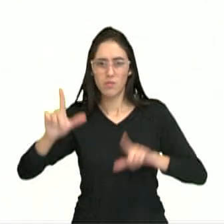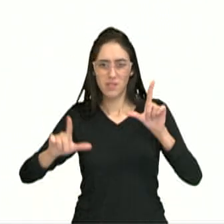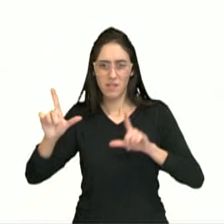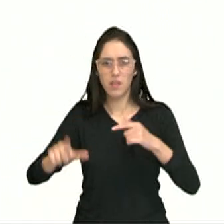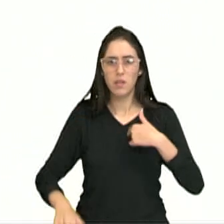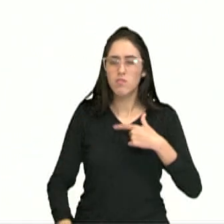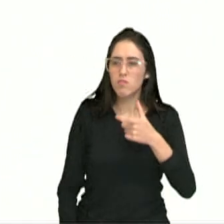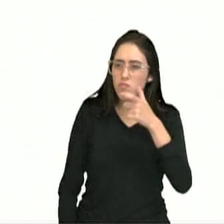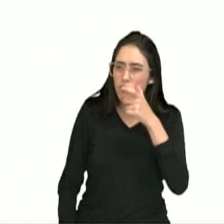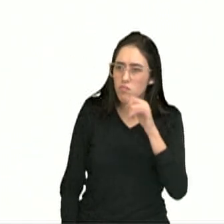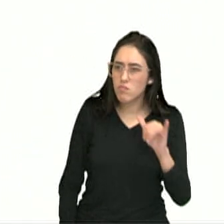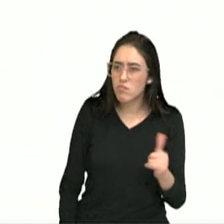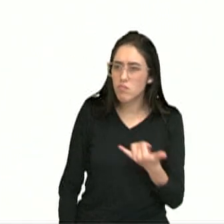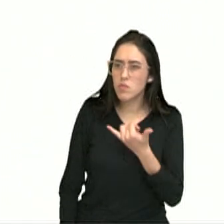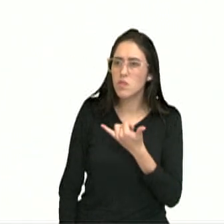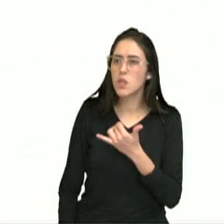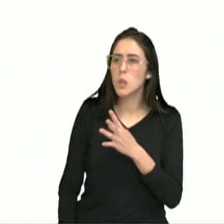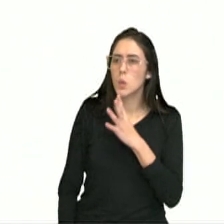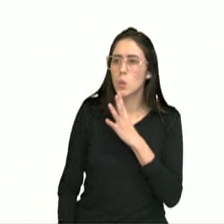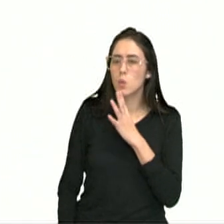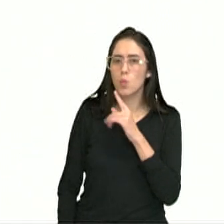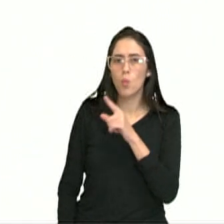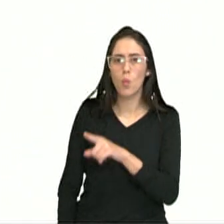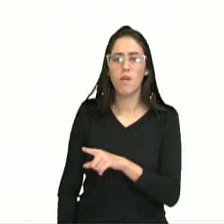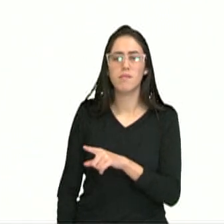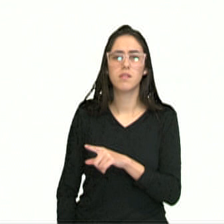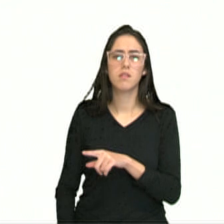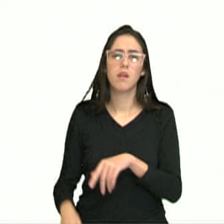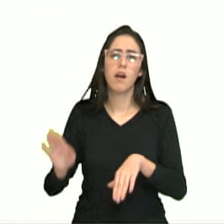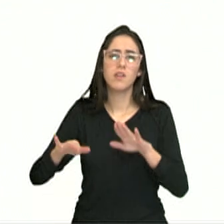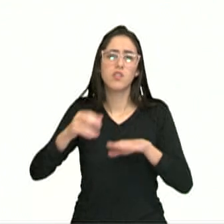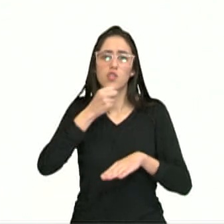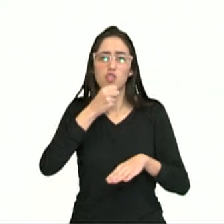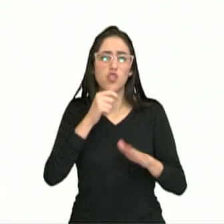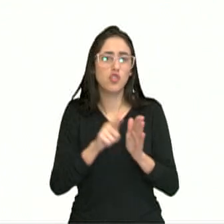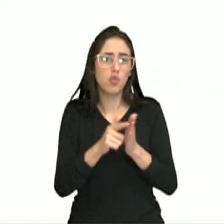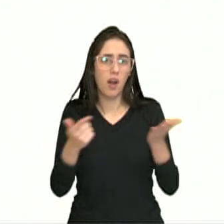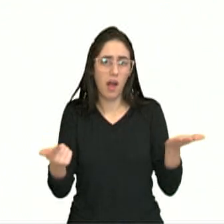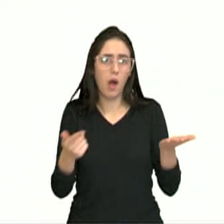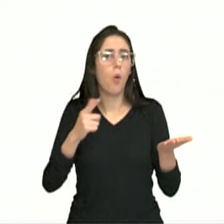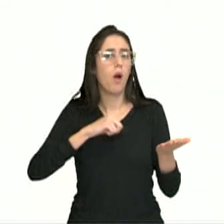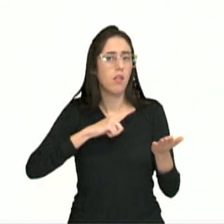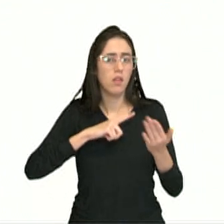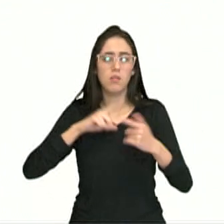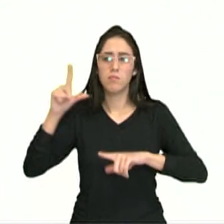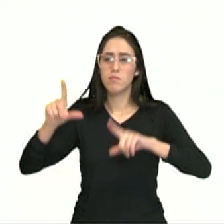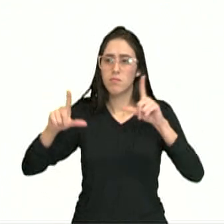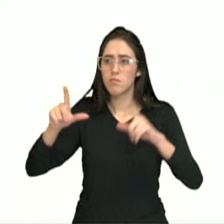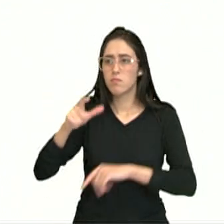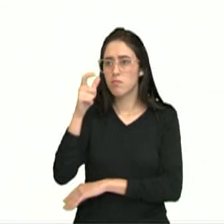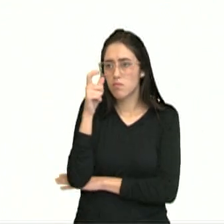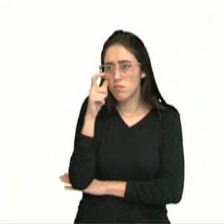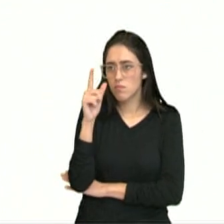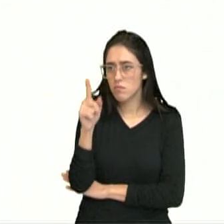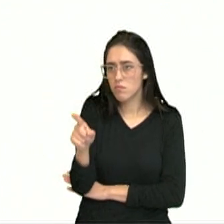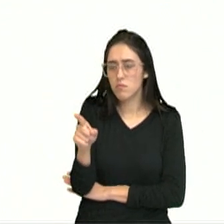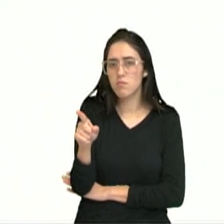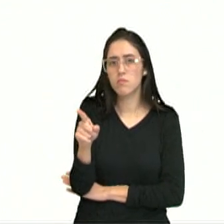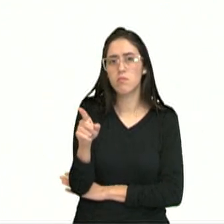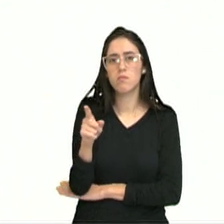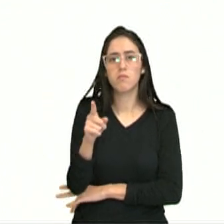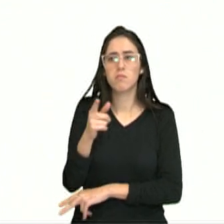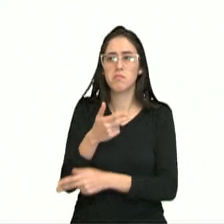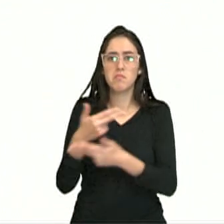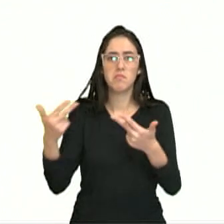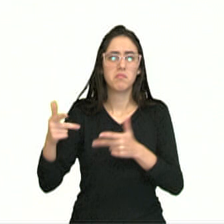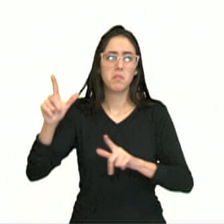uma determinada, ou até mesmo jornalismo, então vai assistir um determinado programa de